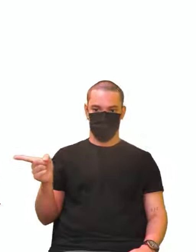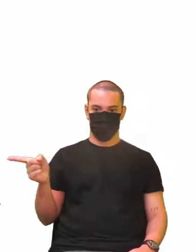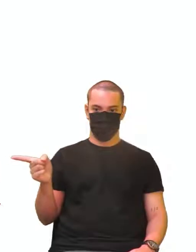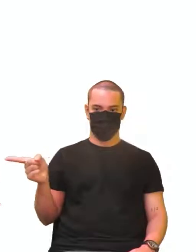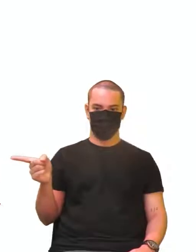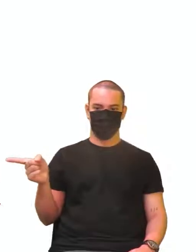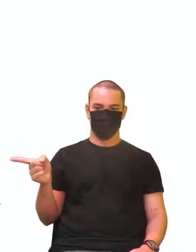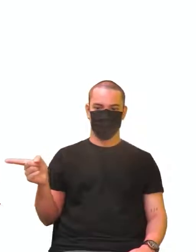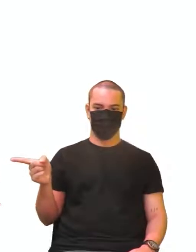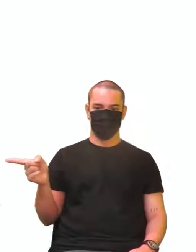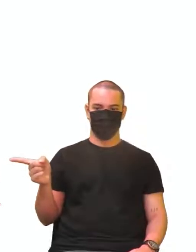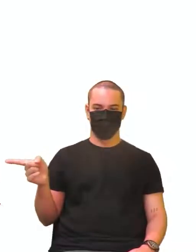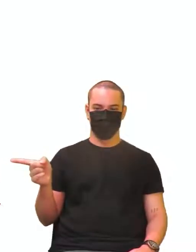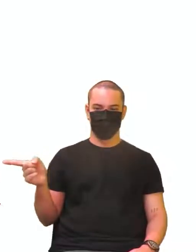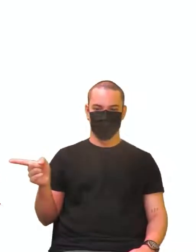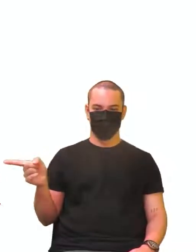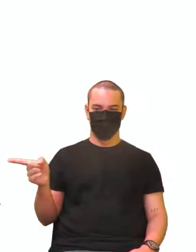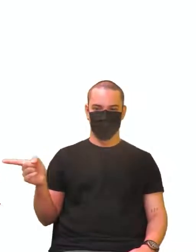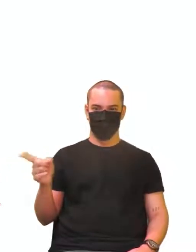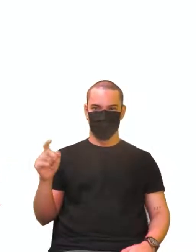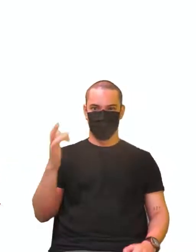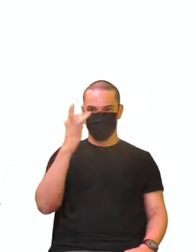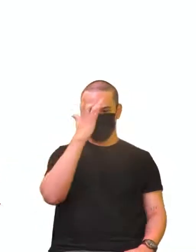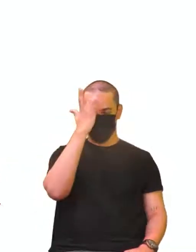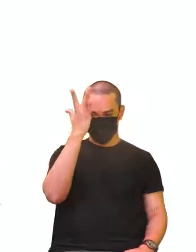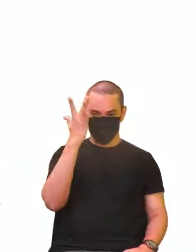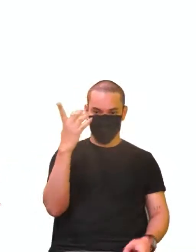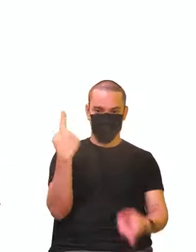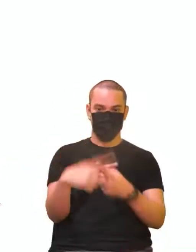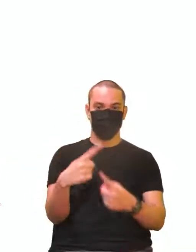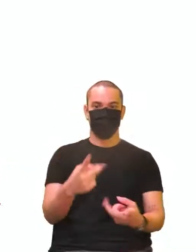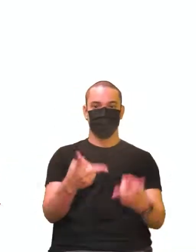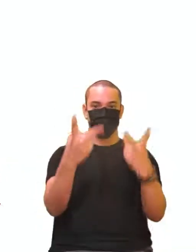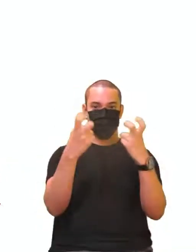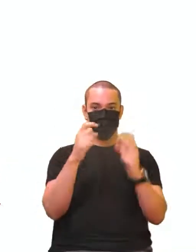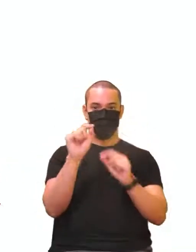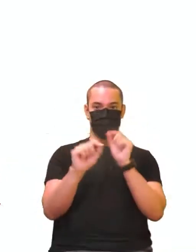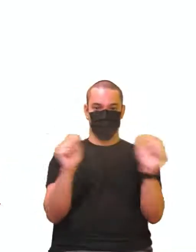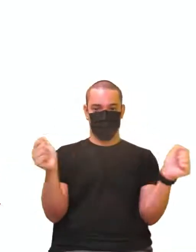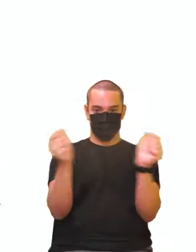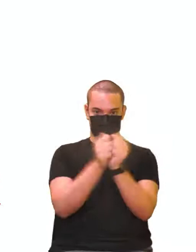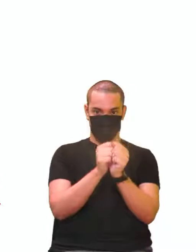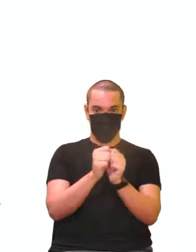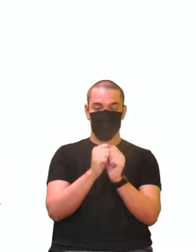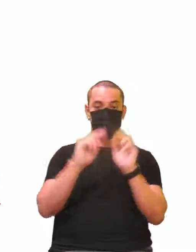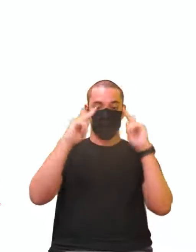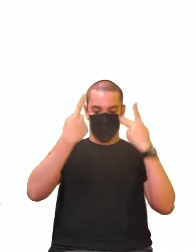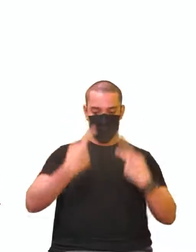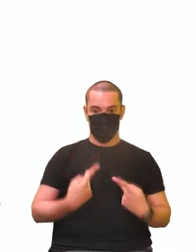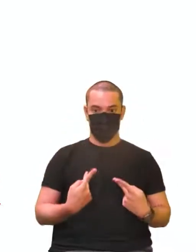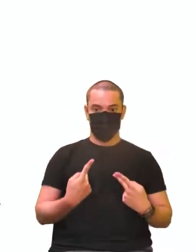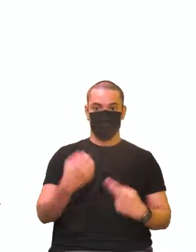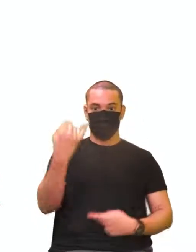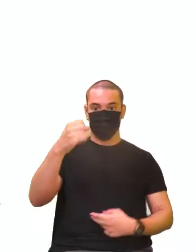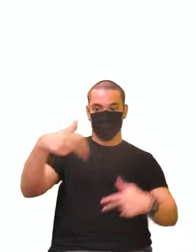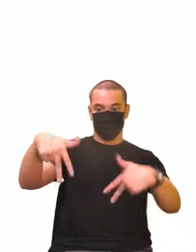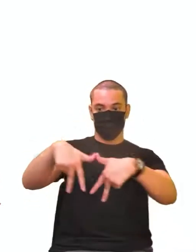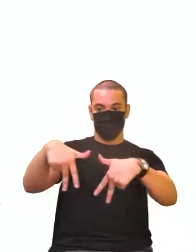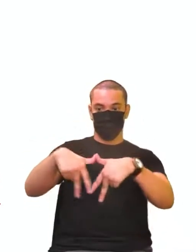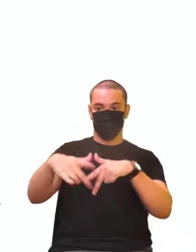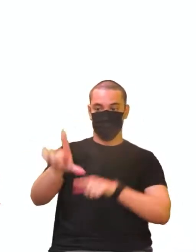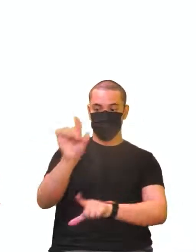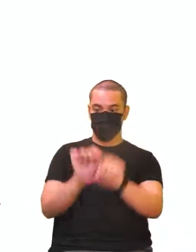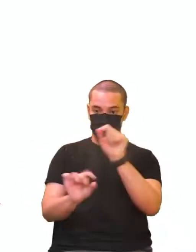só a conta aí. Galera, o que a gente consegue perceber, então, em relação à espécie humana? O sexo, tá?